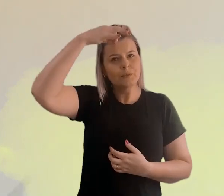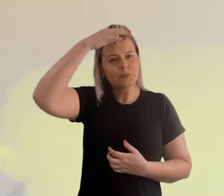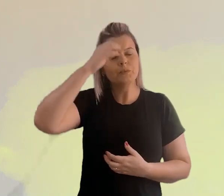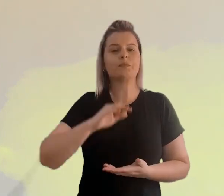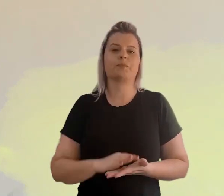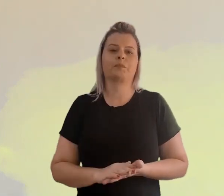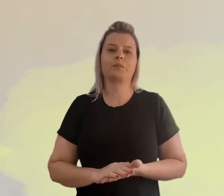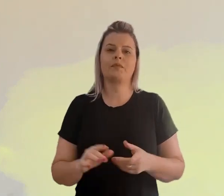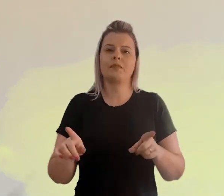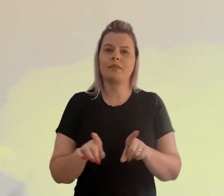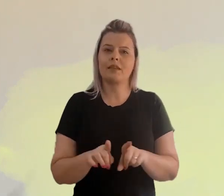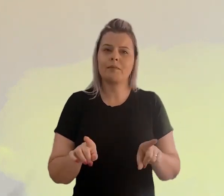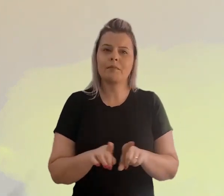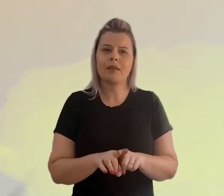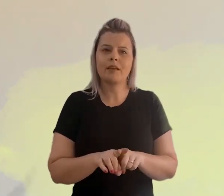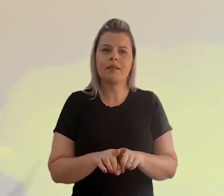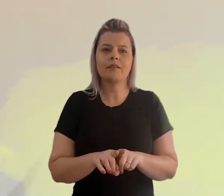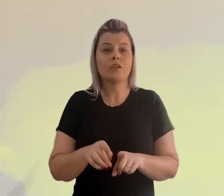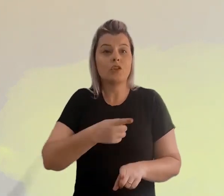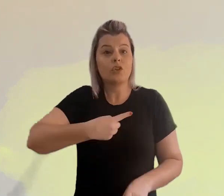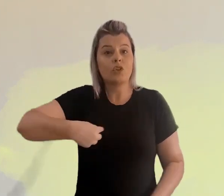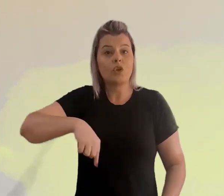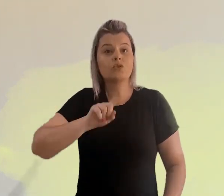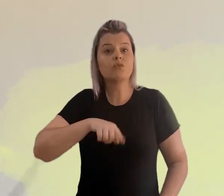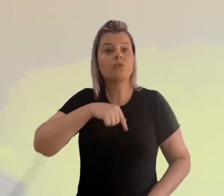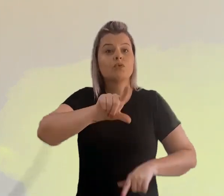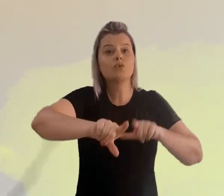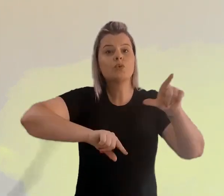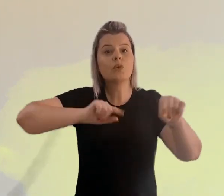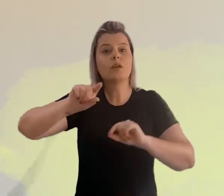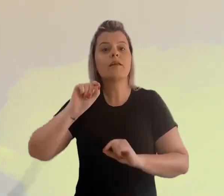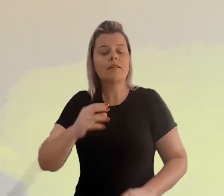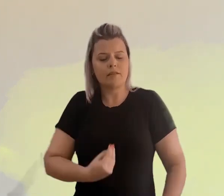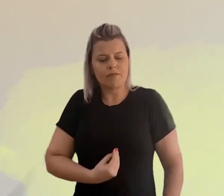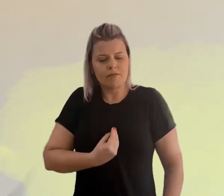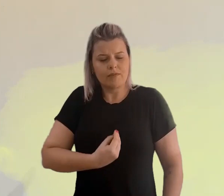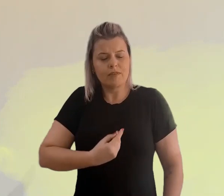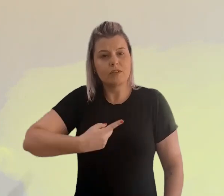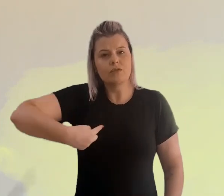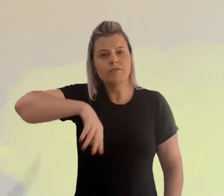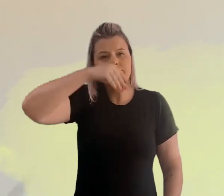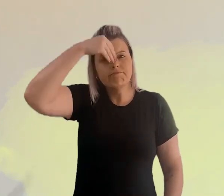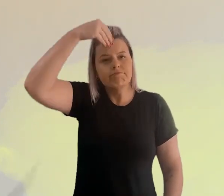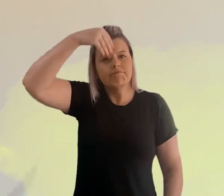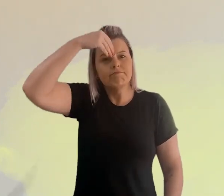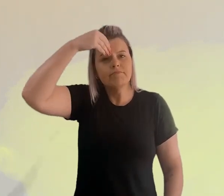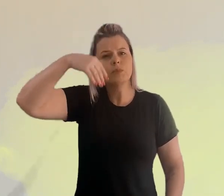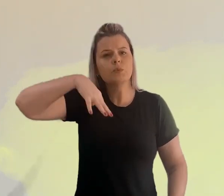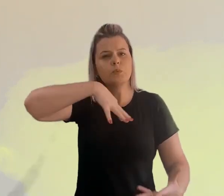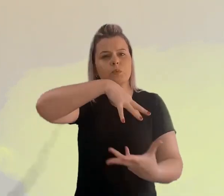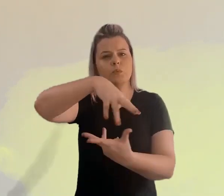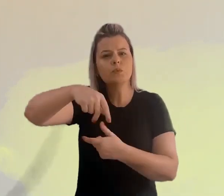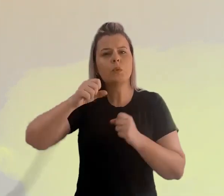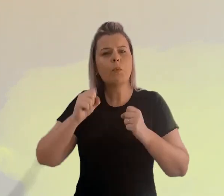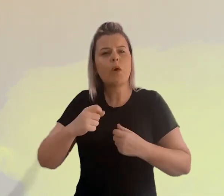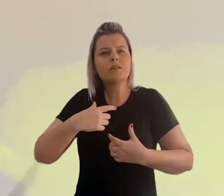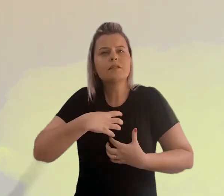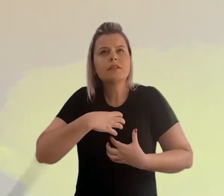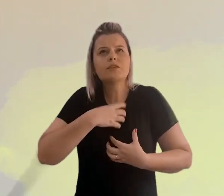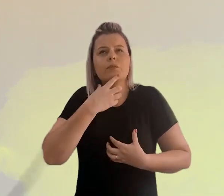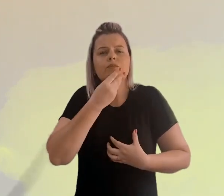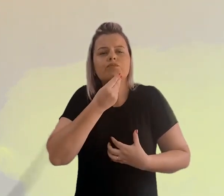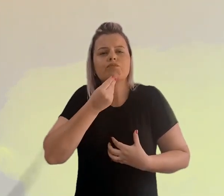Espírito Santo. Enviados e enviadas fomos para que na vivência de nosso batismo o mundo